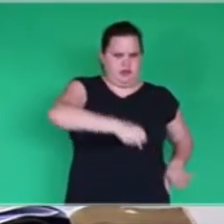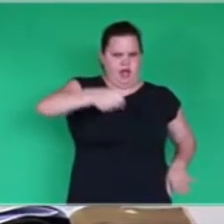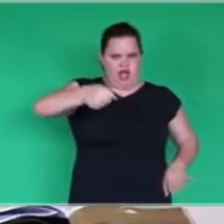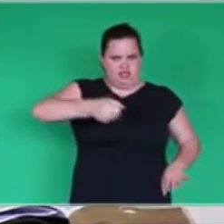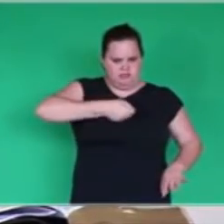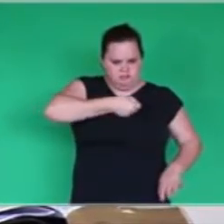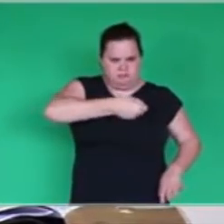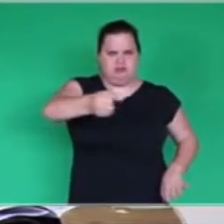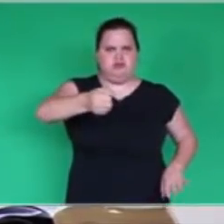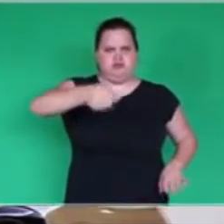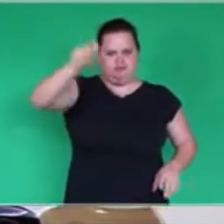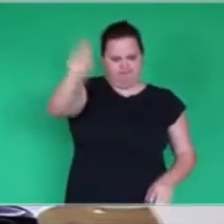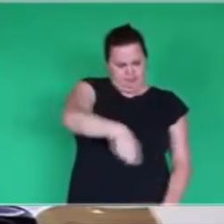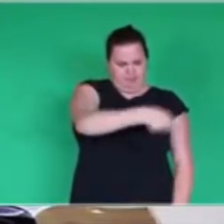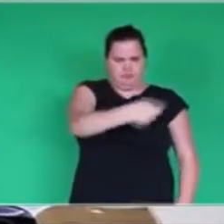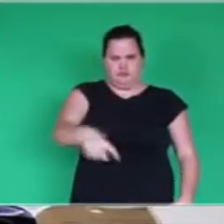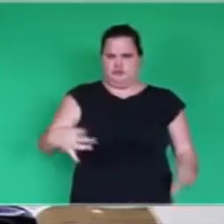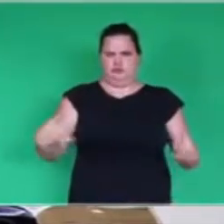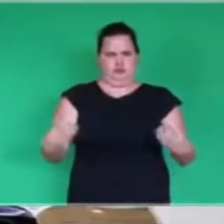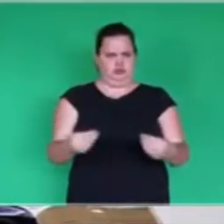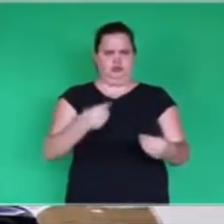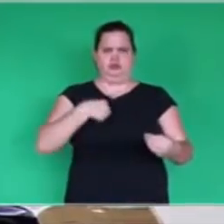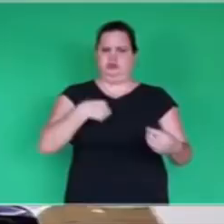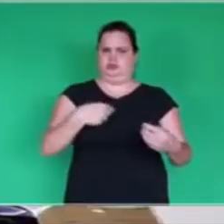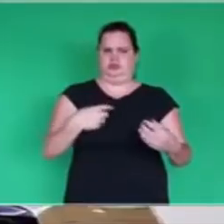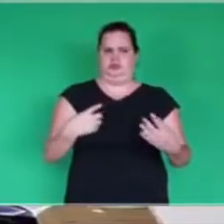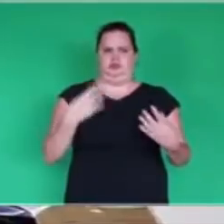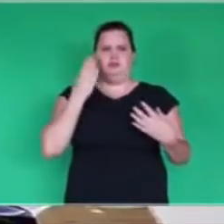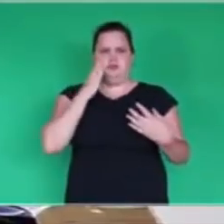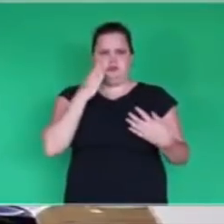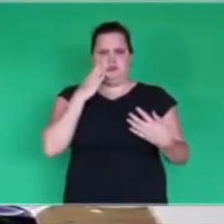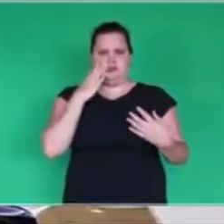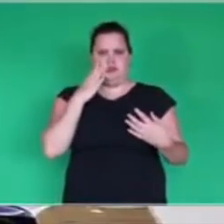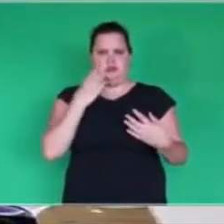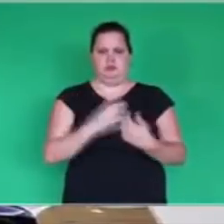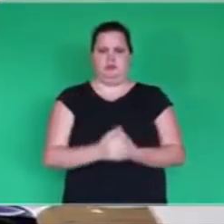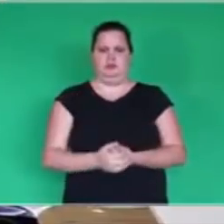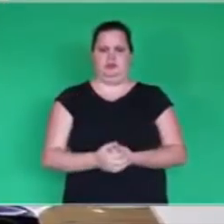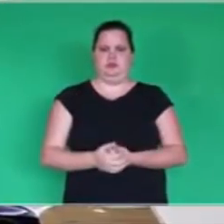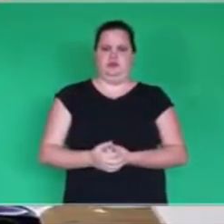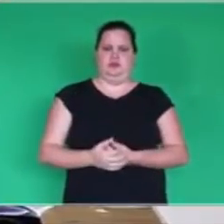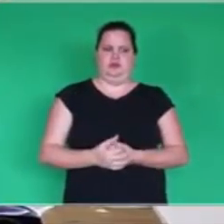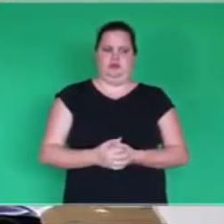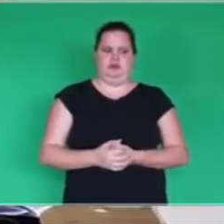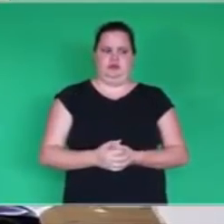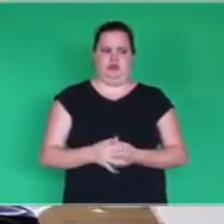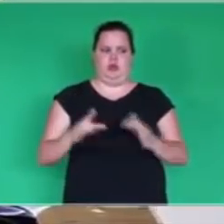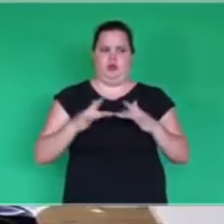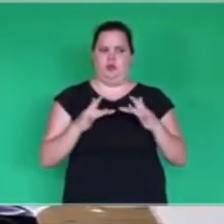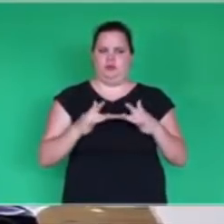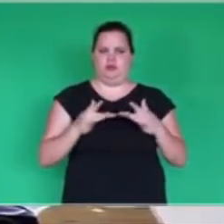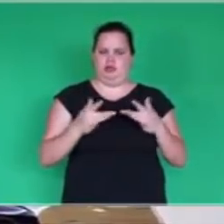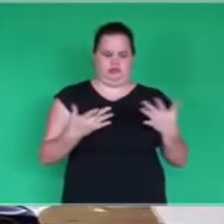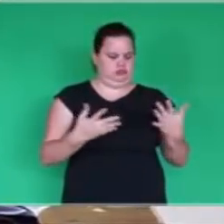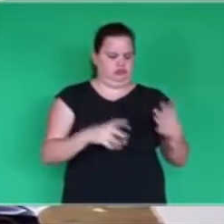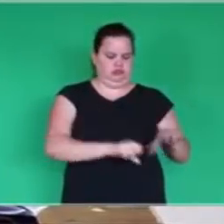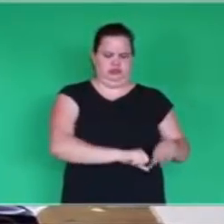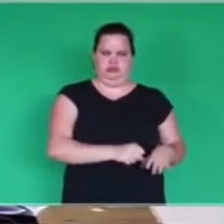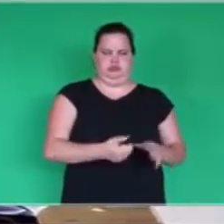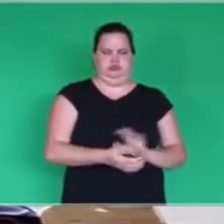né, de contato, de pouca distância. Né? Nós vamos ver tudo isso.